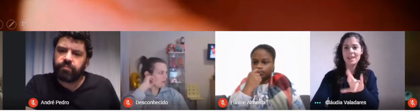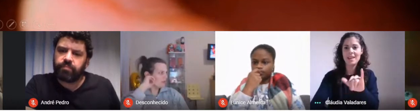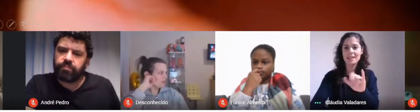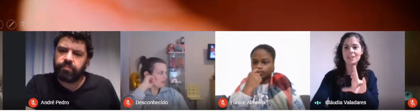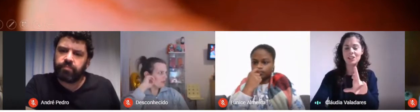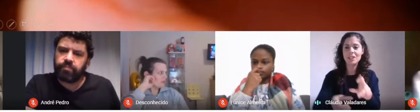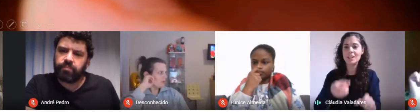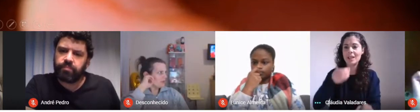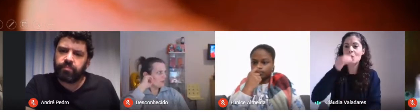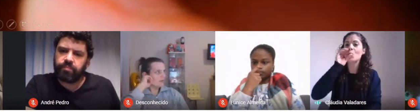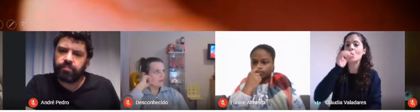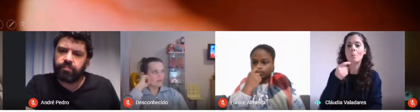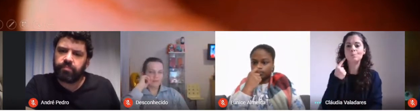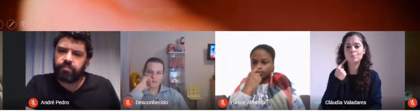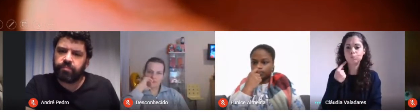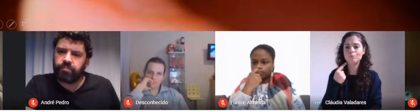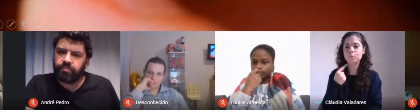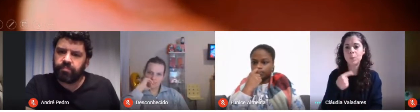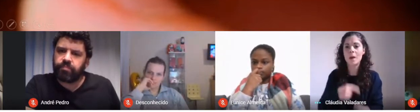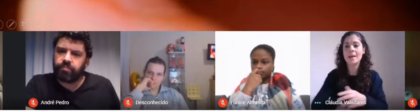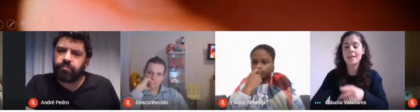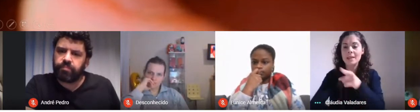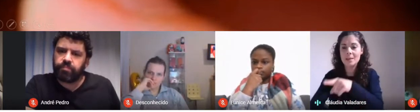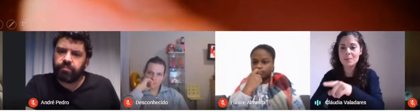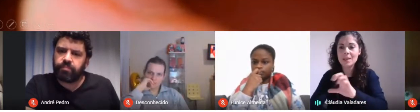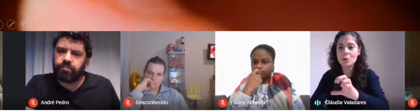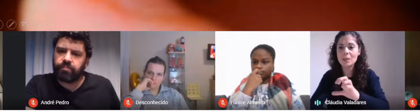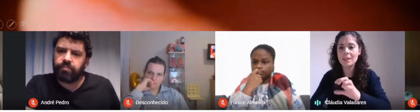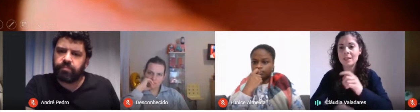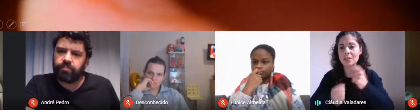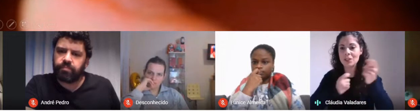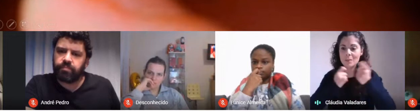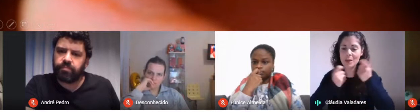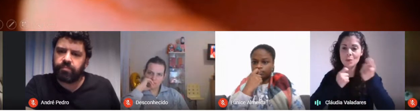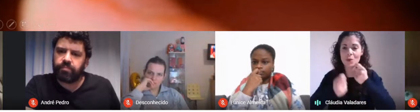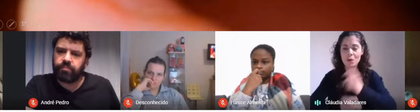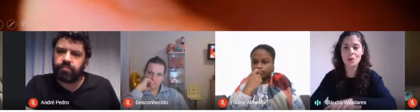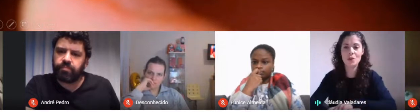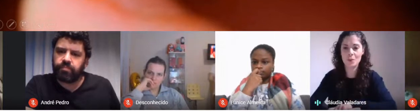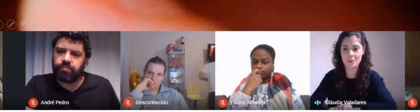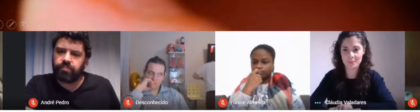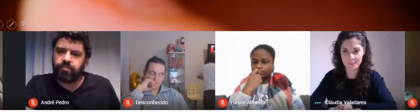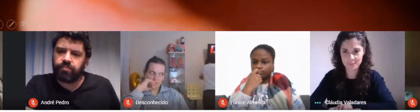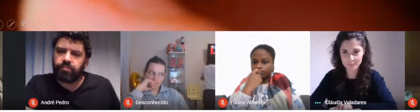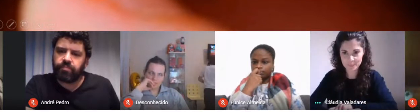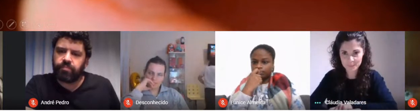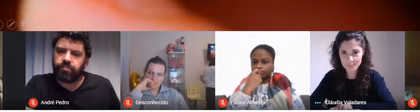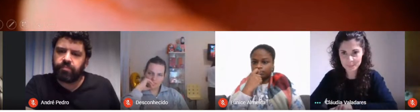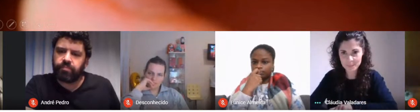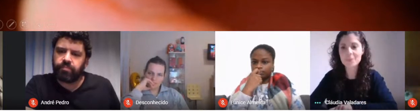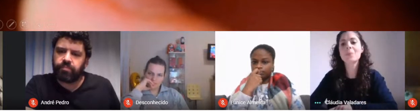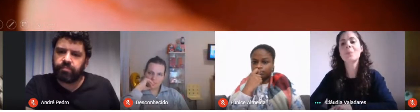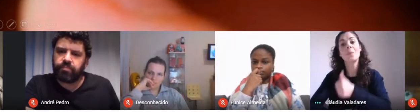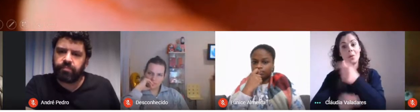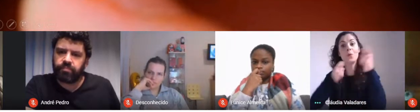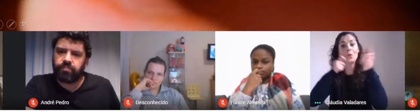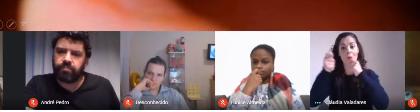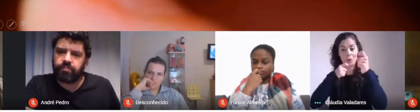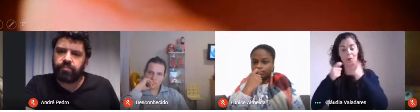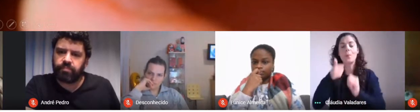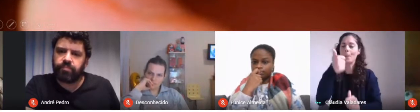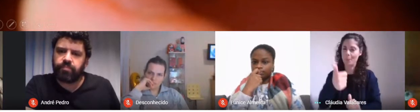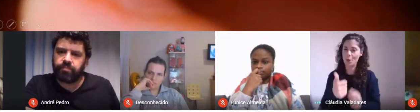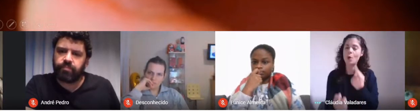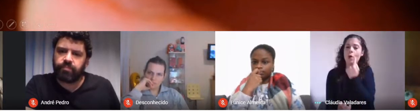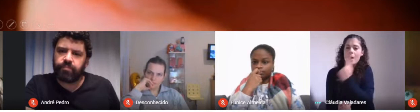bochechar. Elixir, que é. E temos a Carolina que diz que também usa o fio. Ok, ótimo. Então eu vou falar agora um